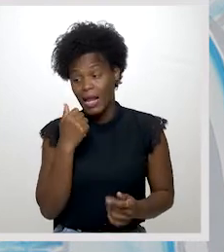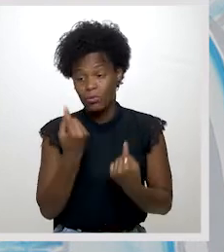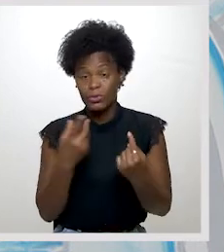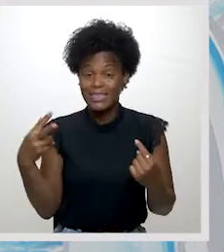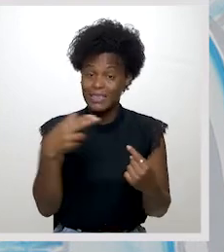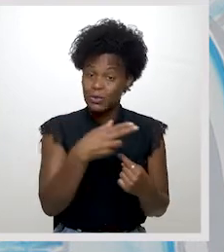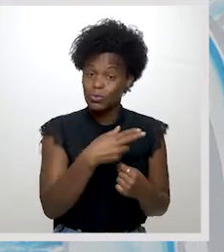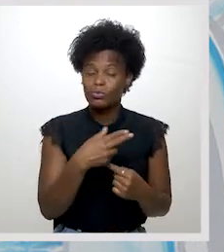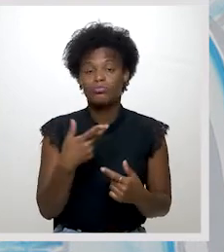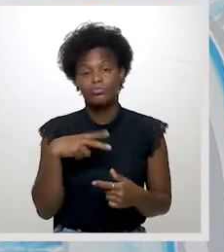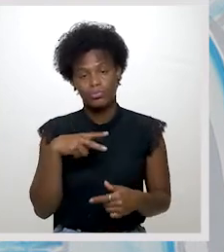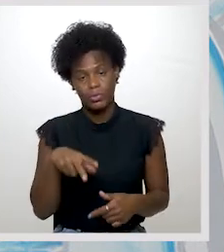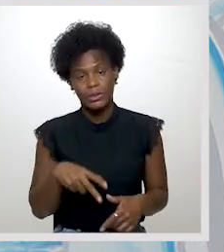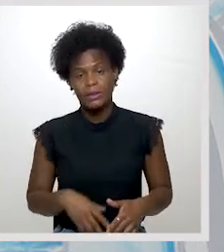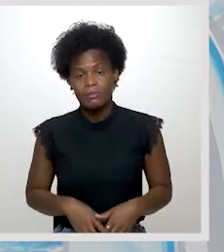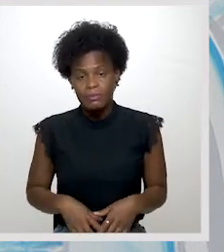críticos e ensaísta português.